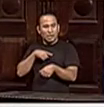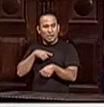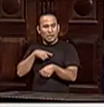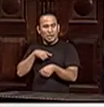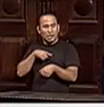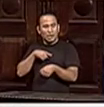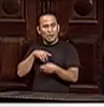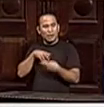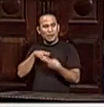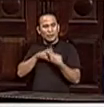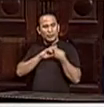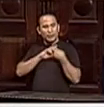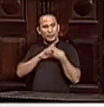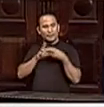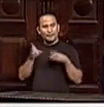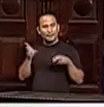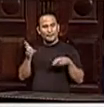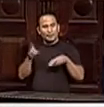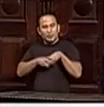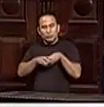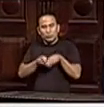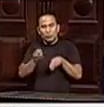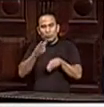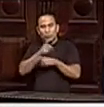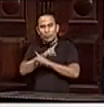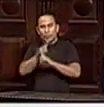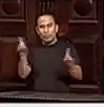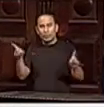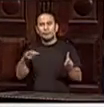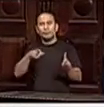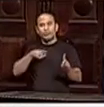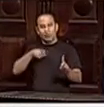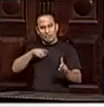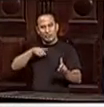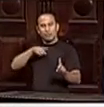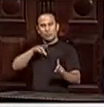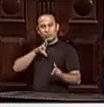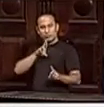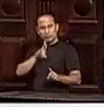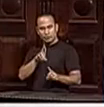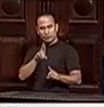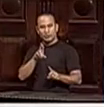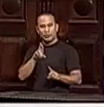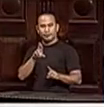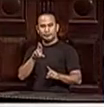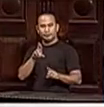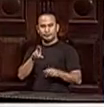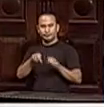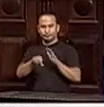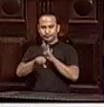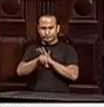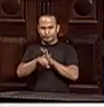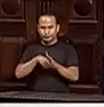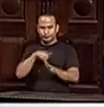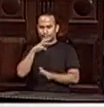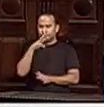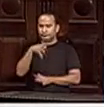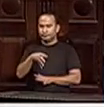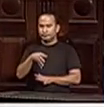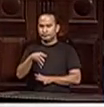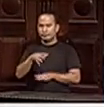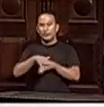eles presos ou não, têm que responder pelos crimes que estão sendo acusados. E mais que